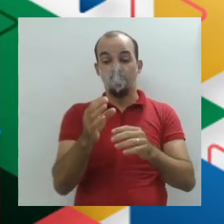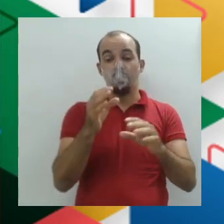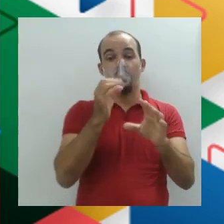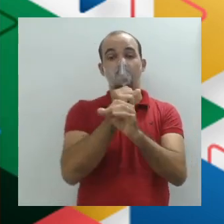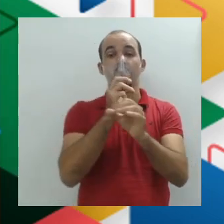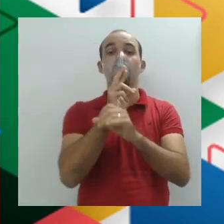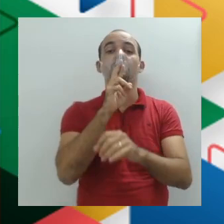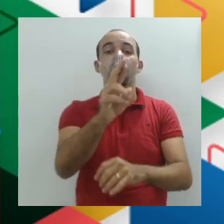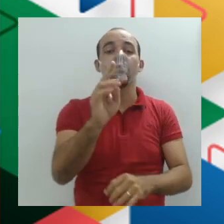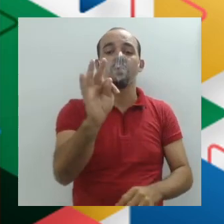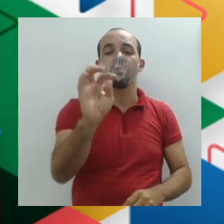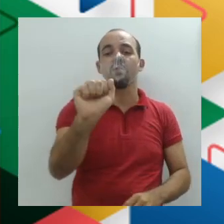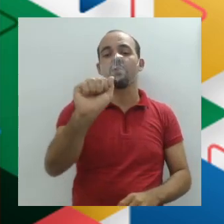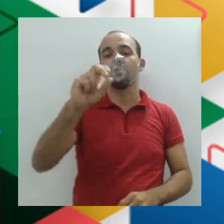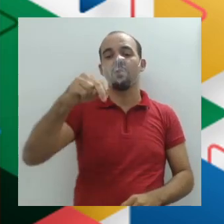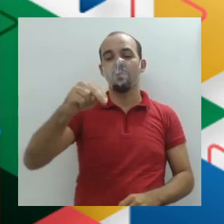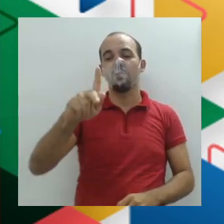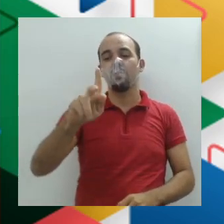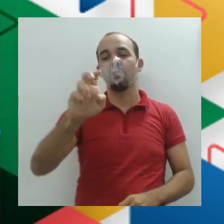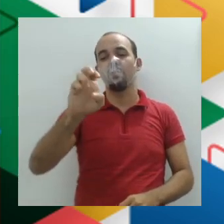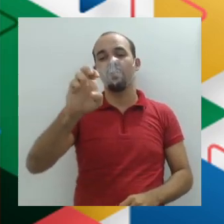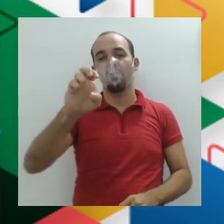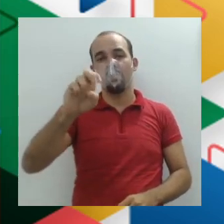de 5 graus é equivalente a